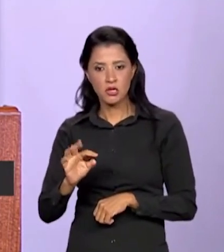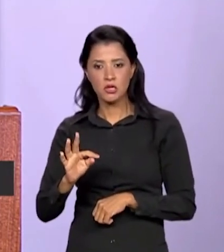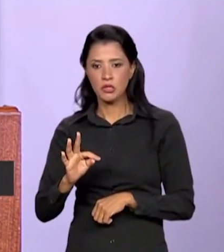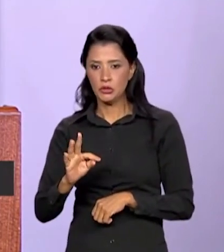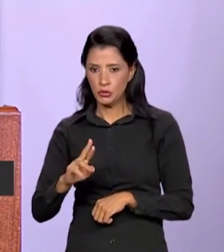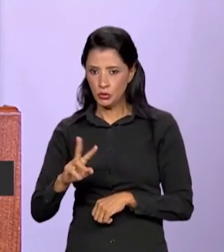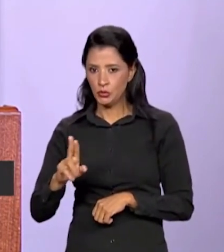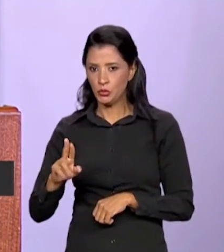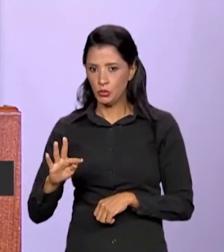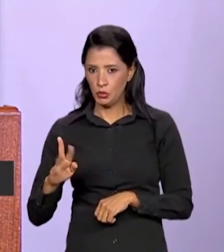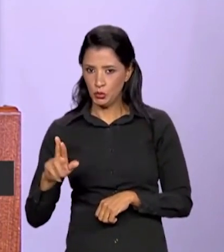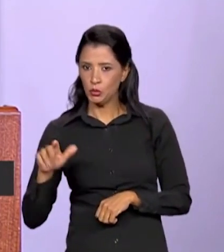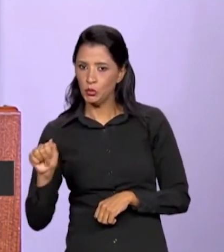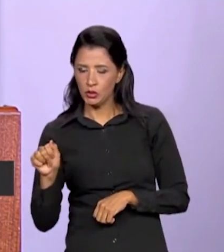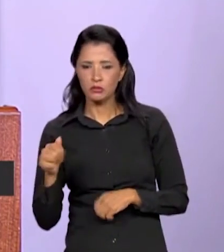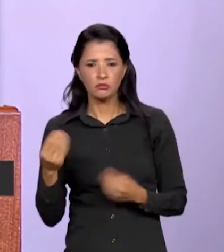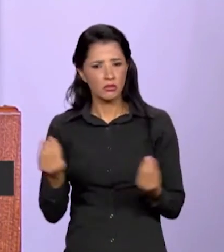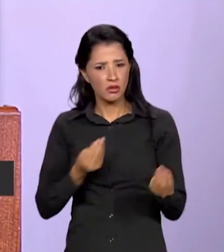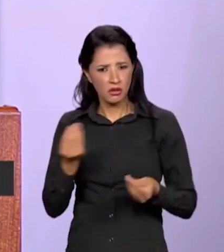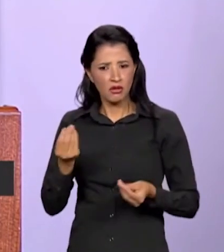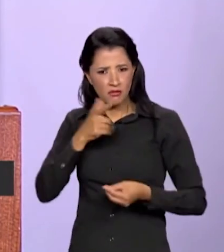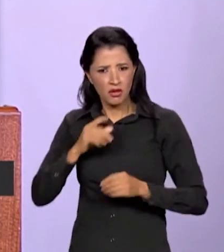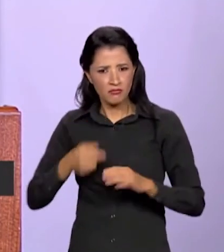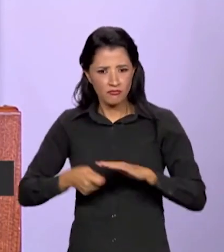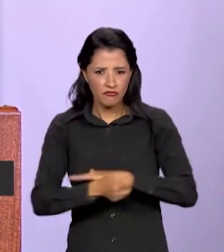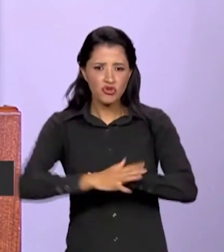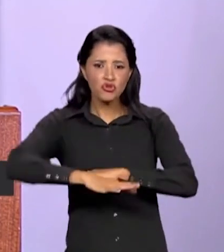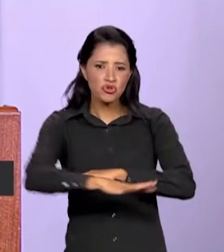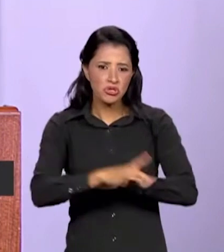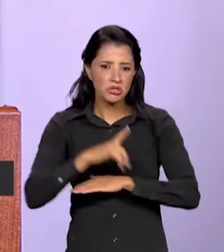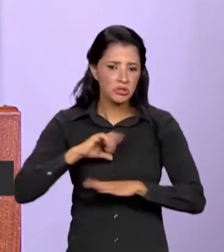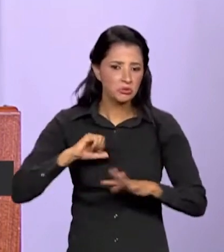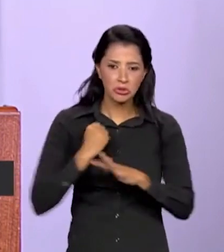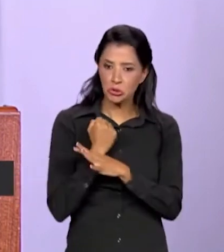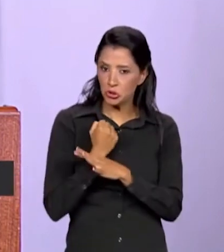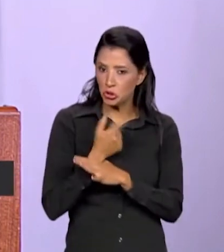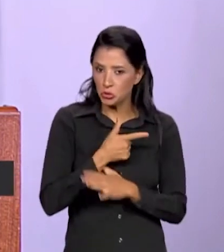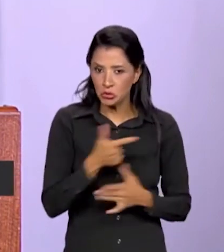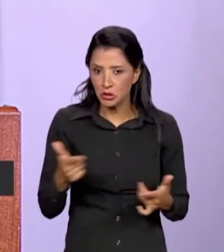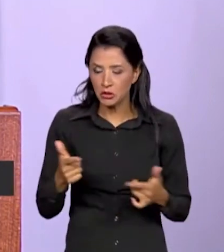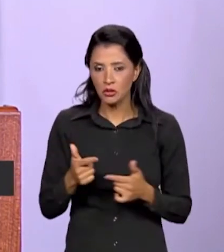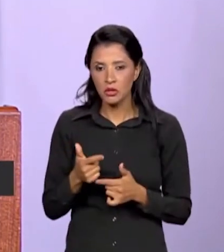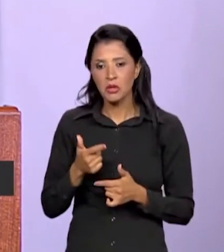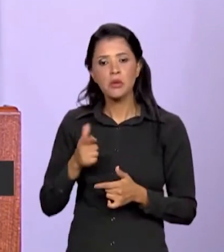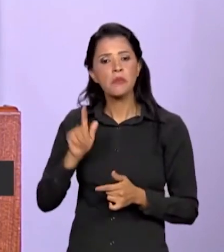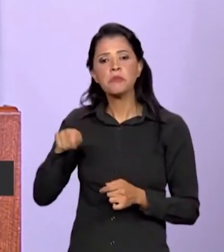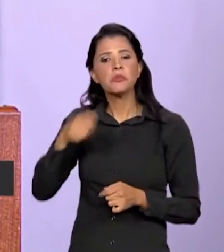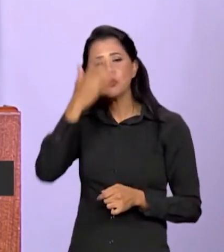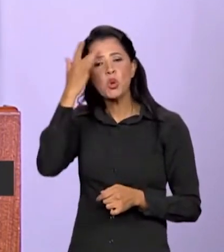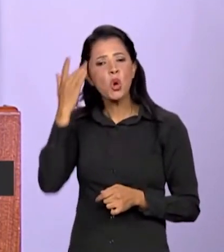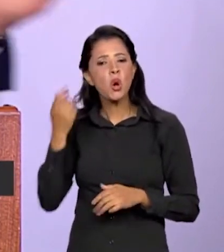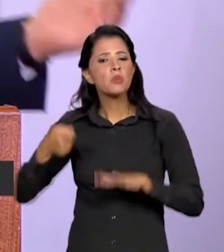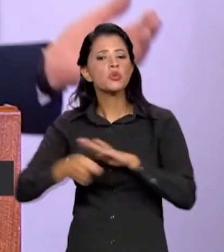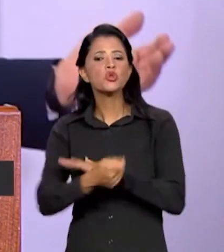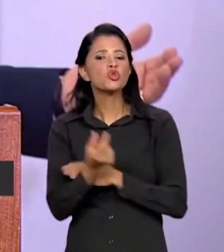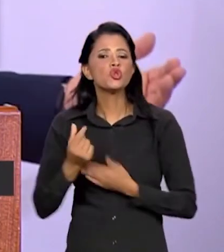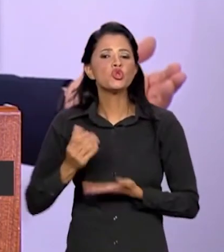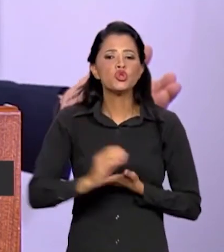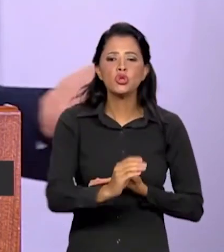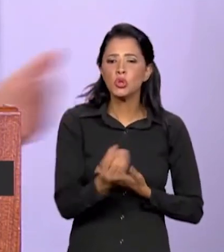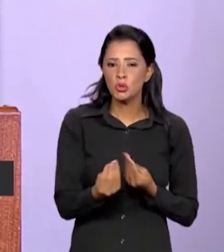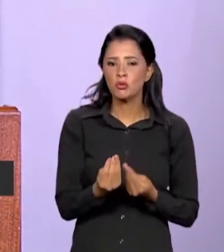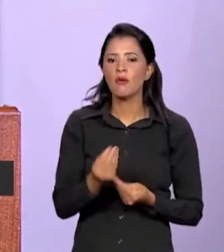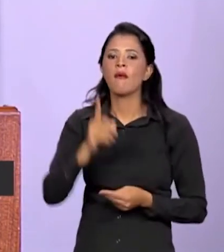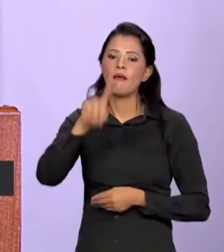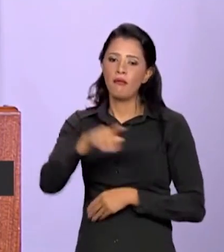tiver recebíveis garantidos? Quem é que pode colocar dinheiro? É o Estado, ou através de